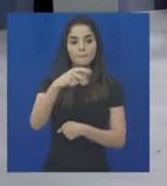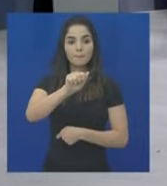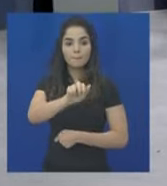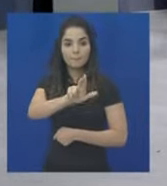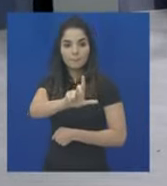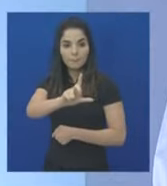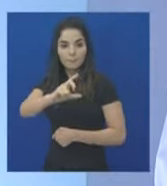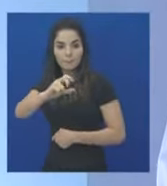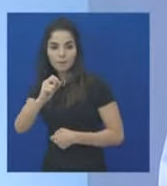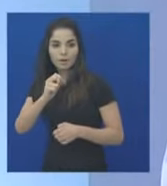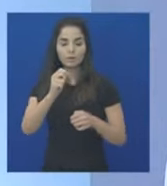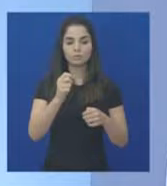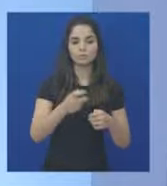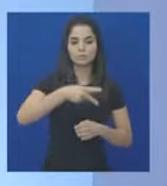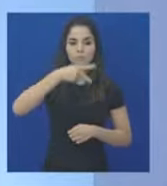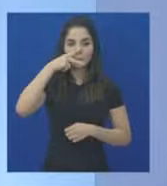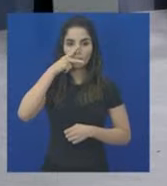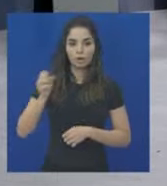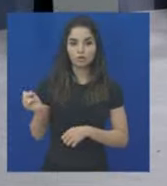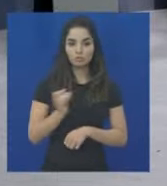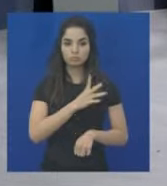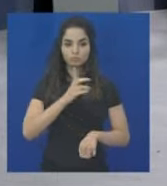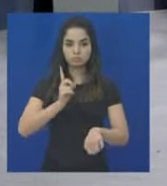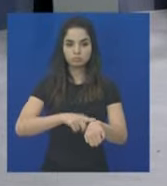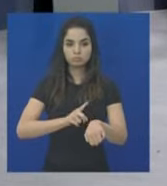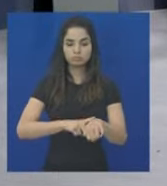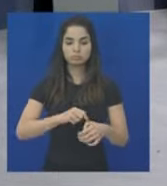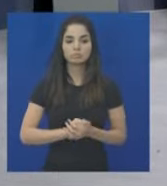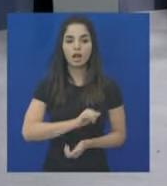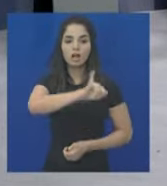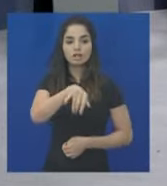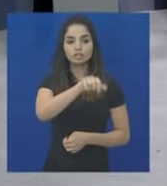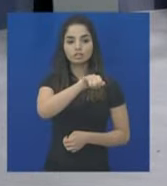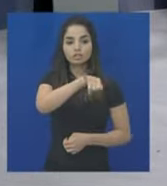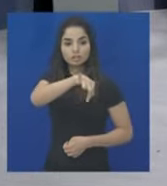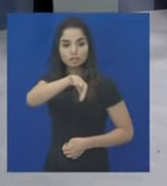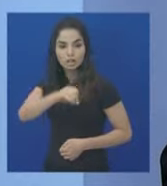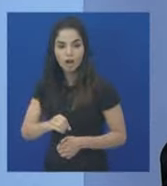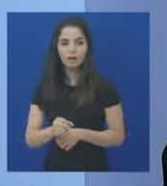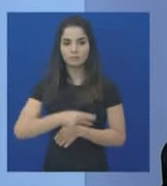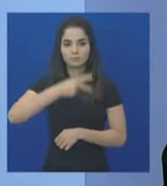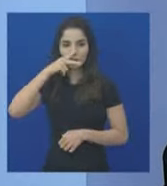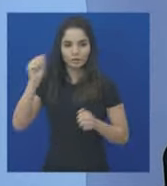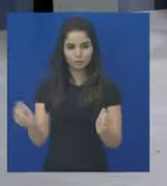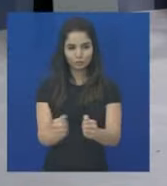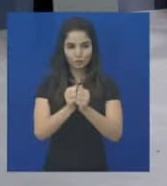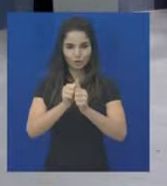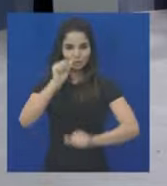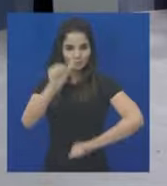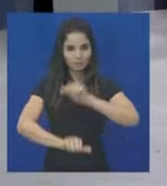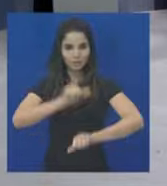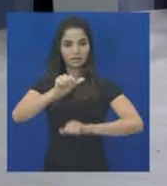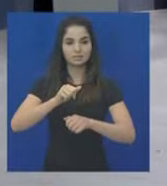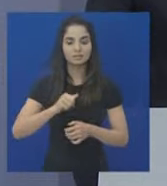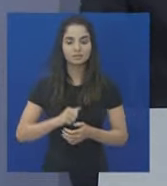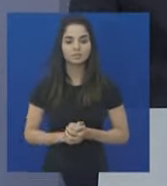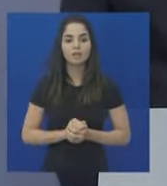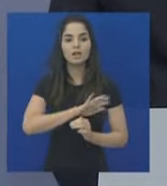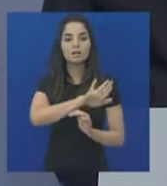coligação por um novo tempo, e Jânio, da coligação Juntos pela Mudança. Todos aqui